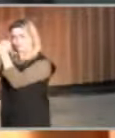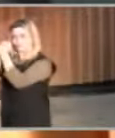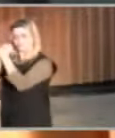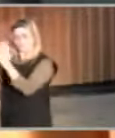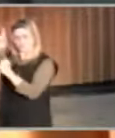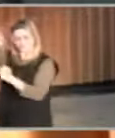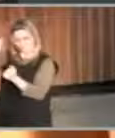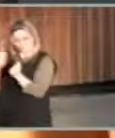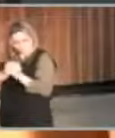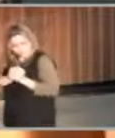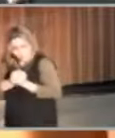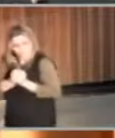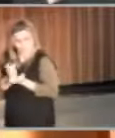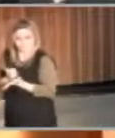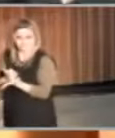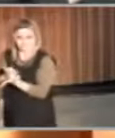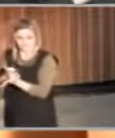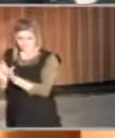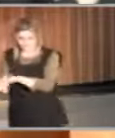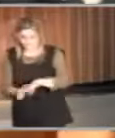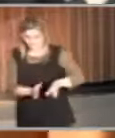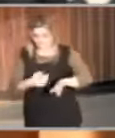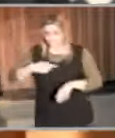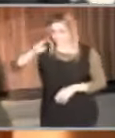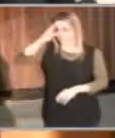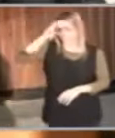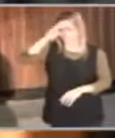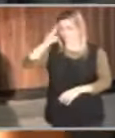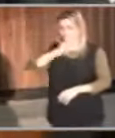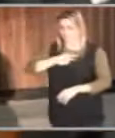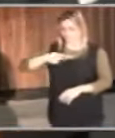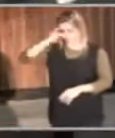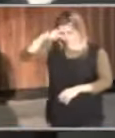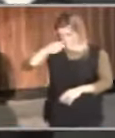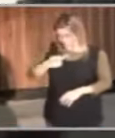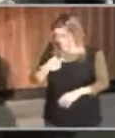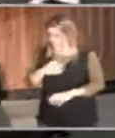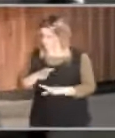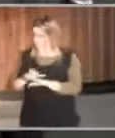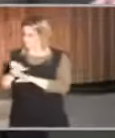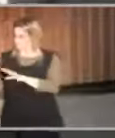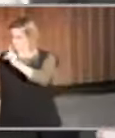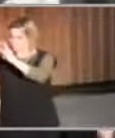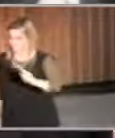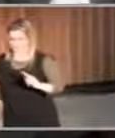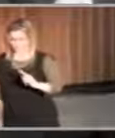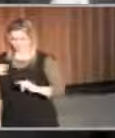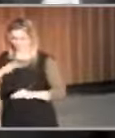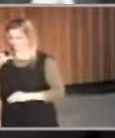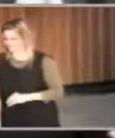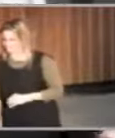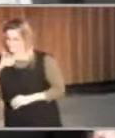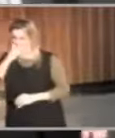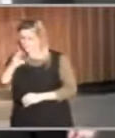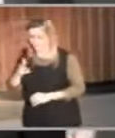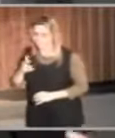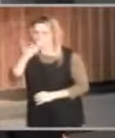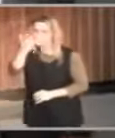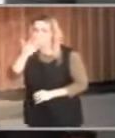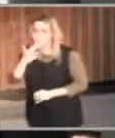eu me lembro de uma vez que estava num retiro e tinha acontecido uma bagunça muito grande alguns meninos